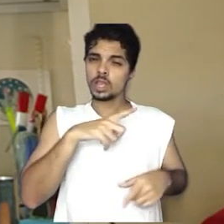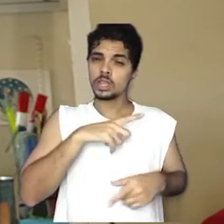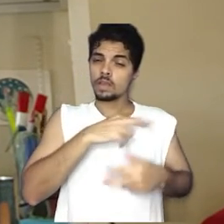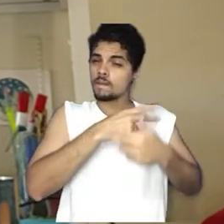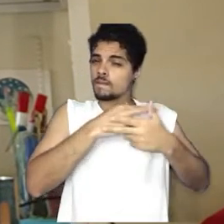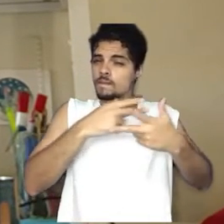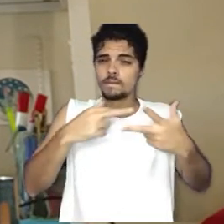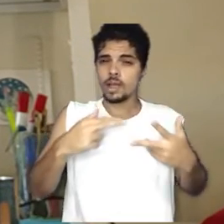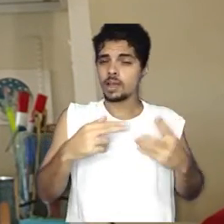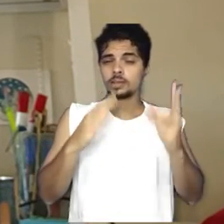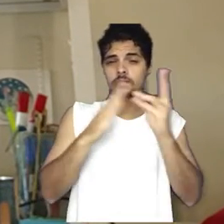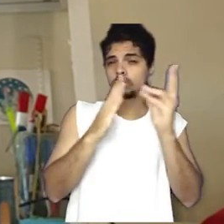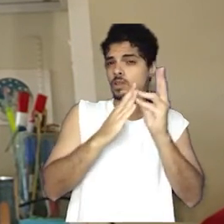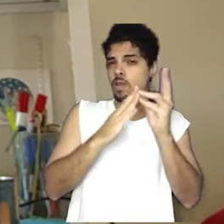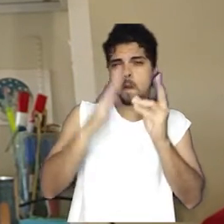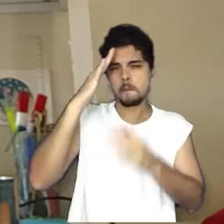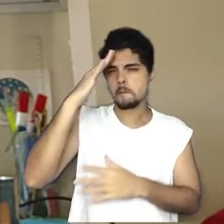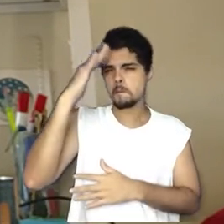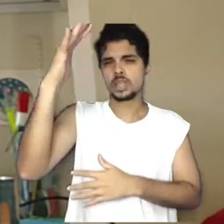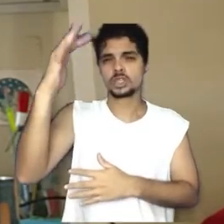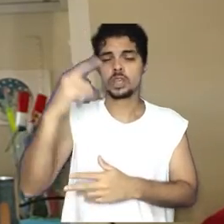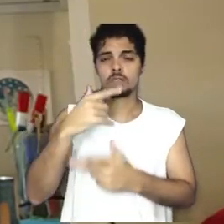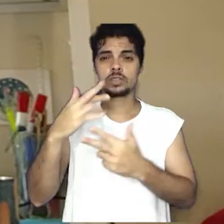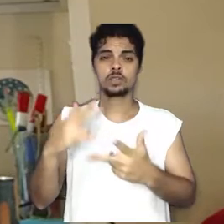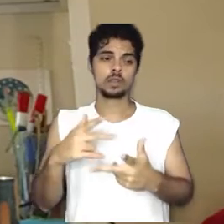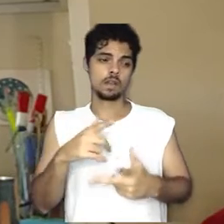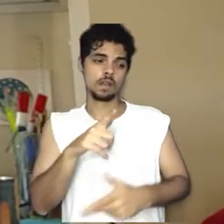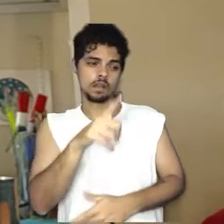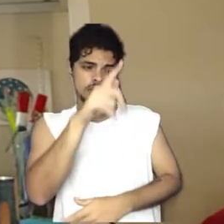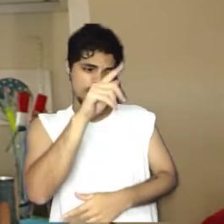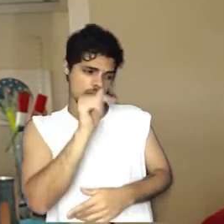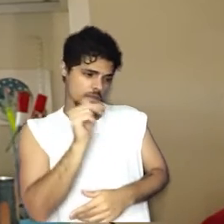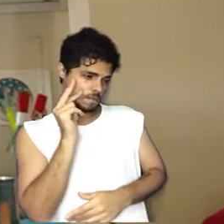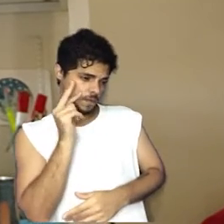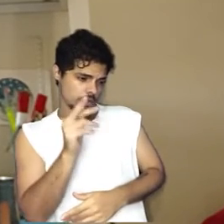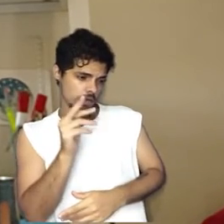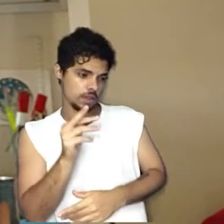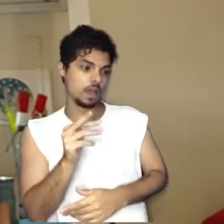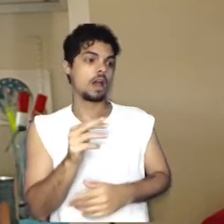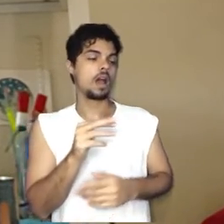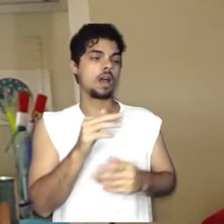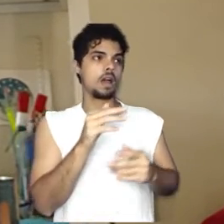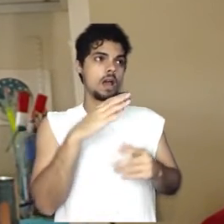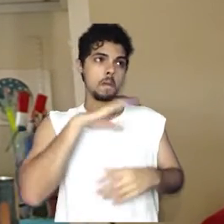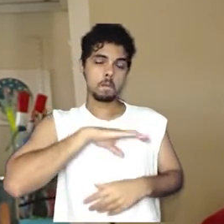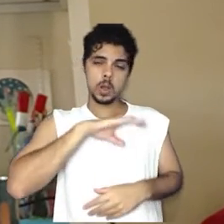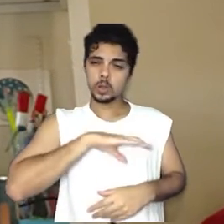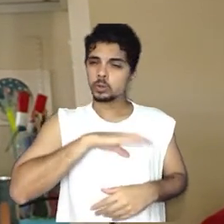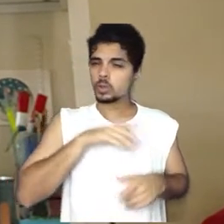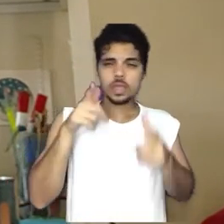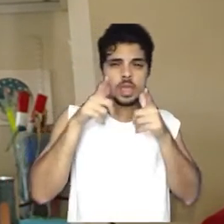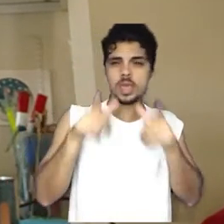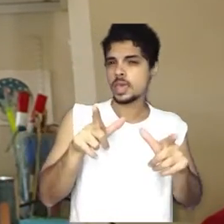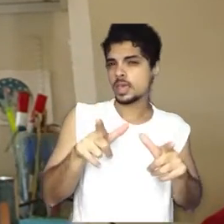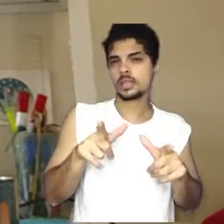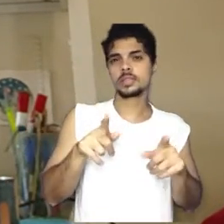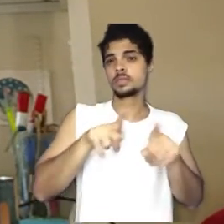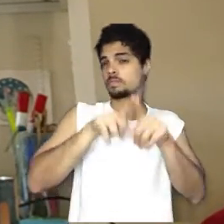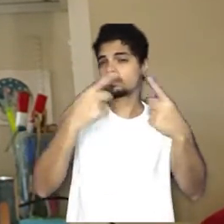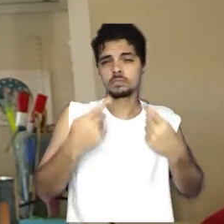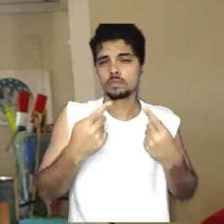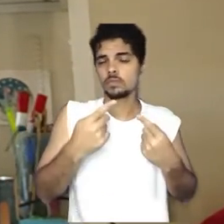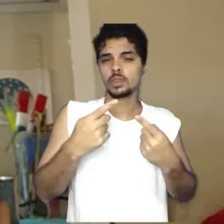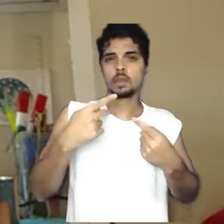foram espaços em que as lideranças indígenas, principalmente, dominavam não só a língua portuguesa, mas toda a simbologia e